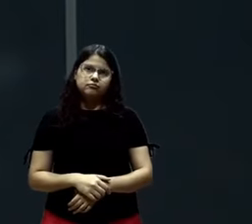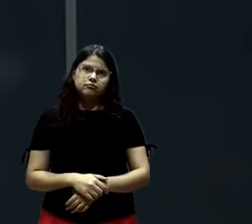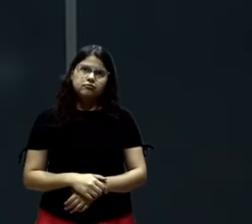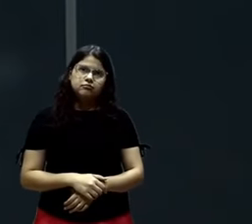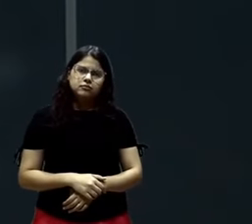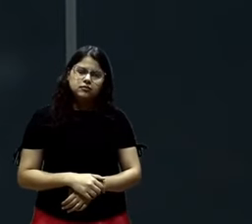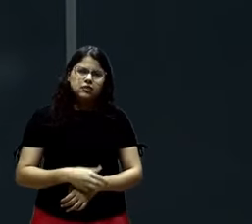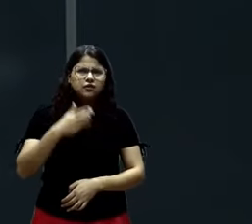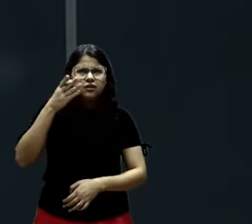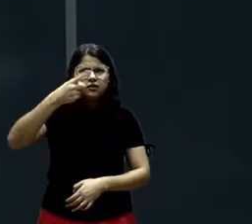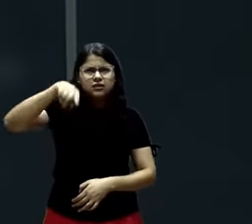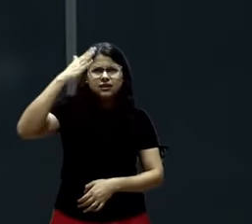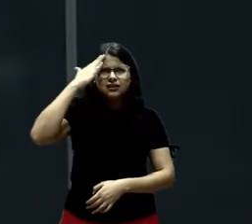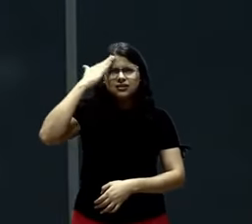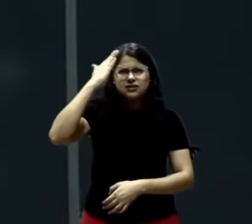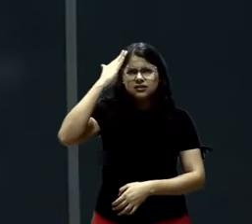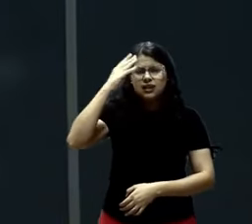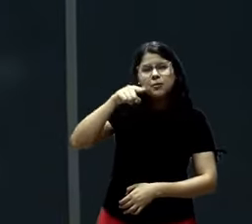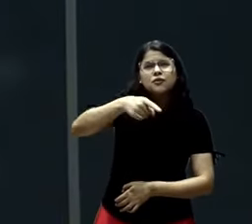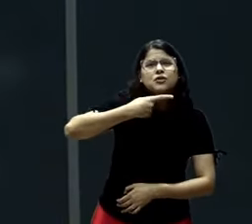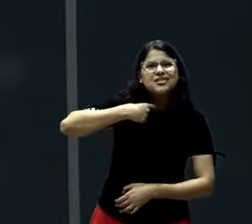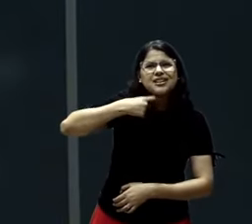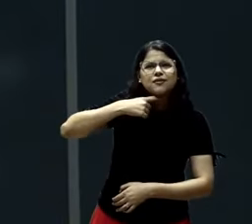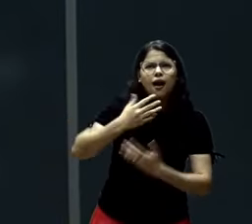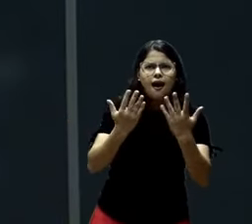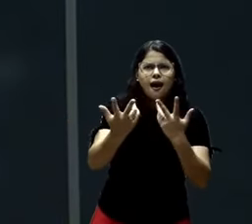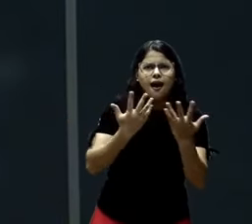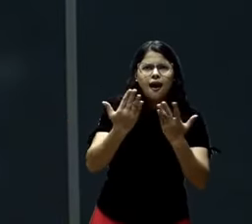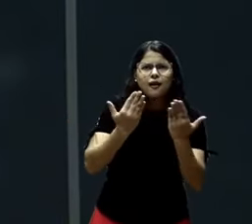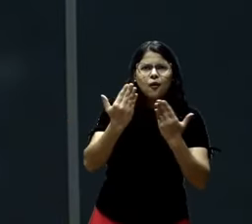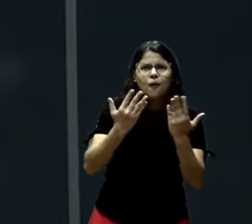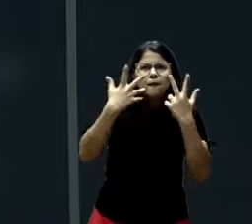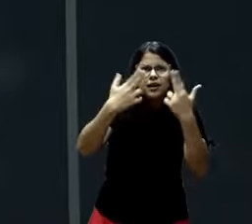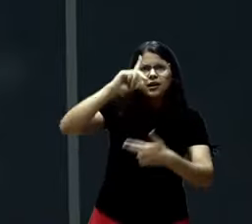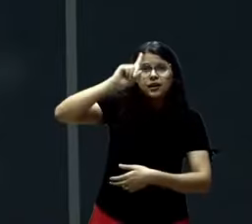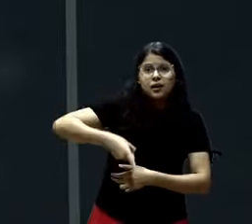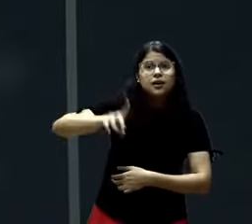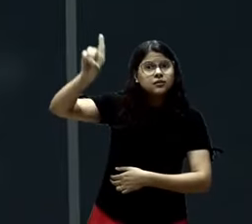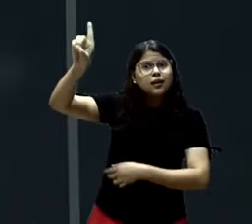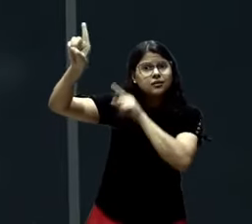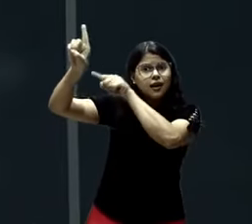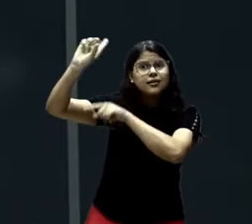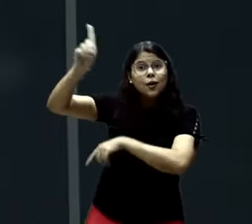Já ouviu aquela frase? Seu desejo é uma ordem, isso é isso que Deus faz. Deus manda.